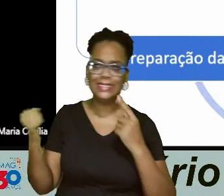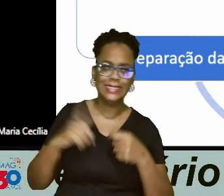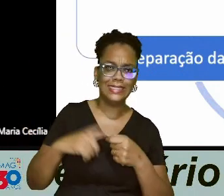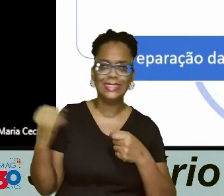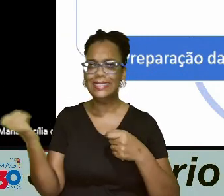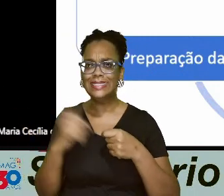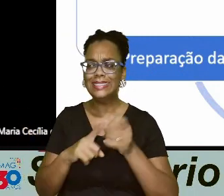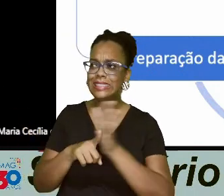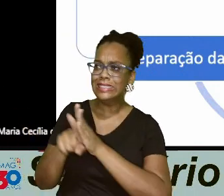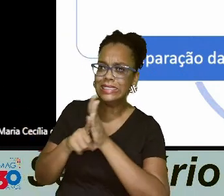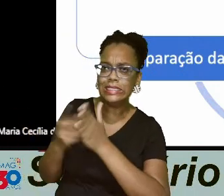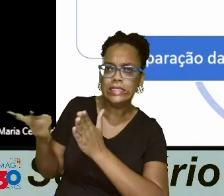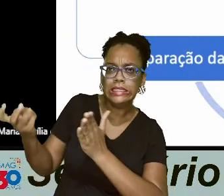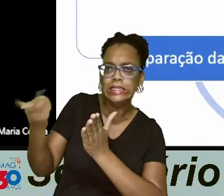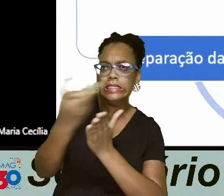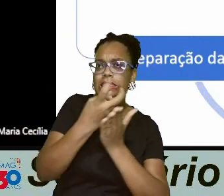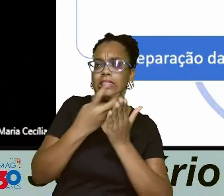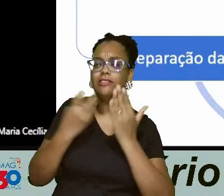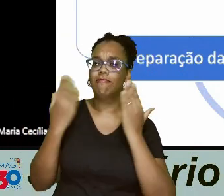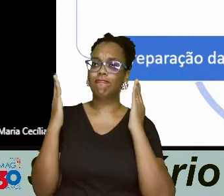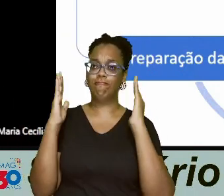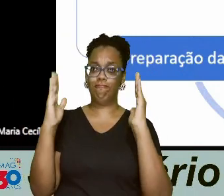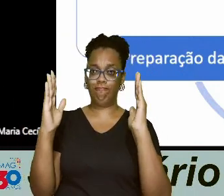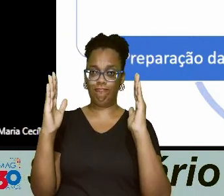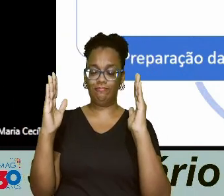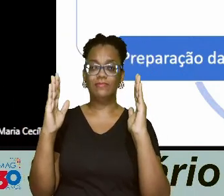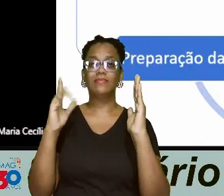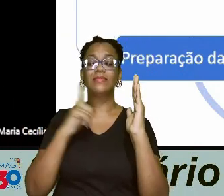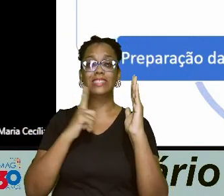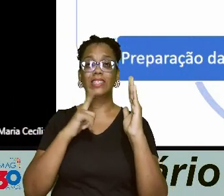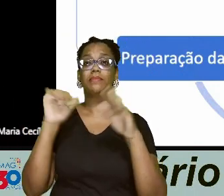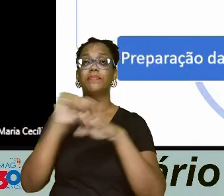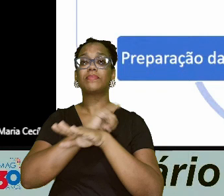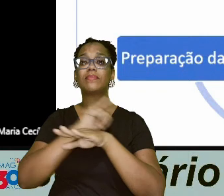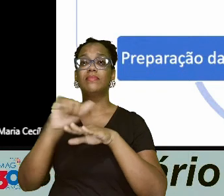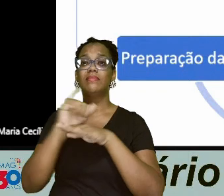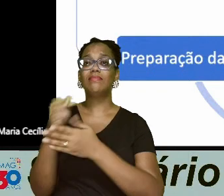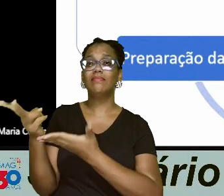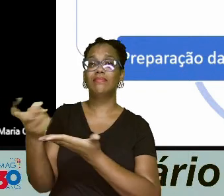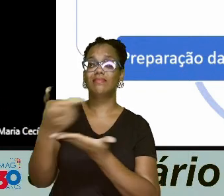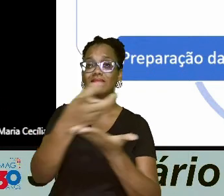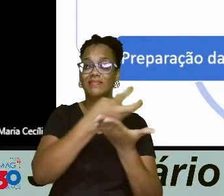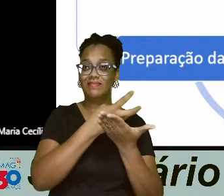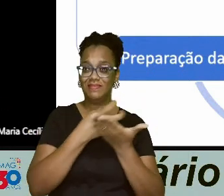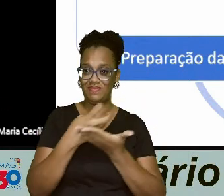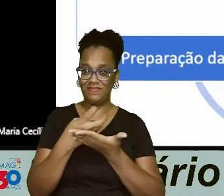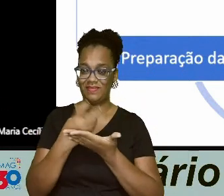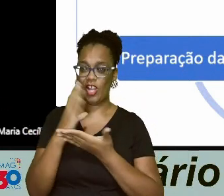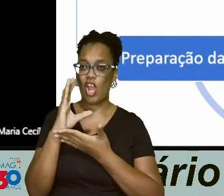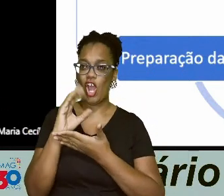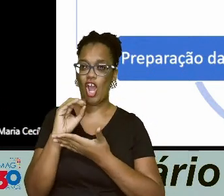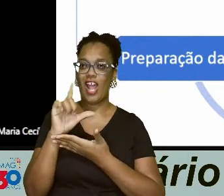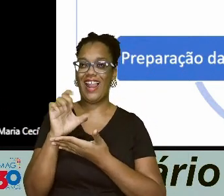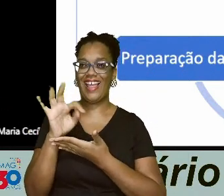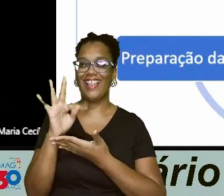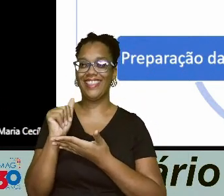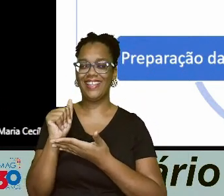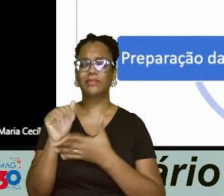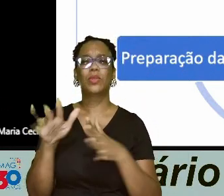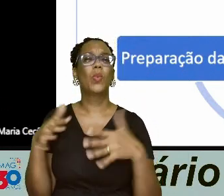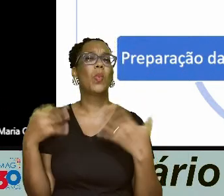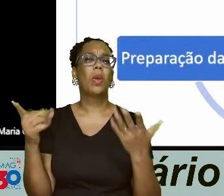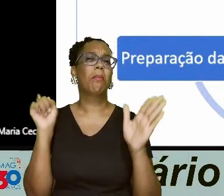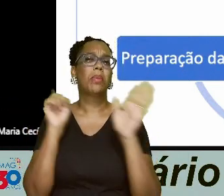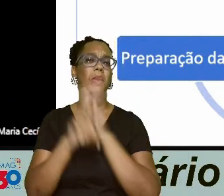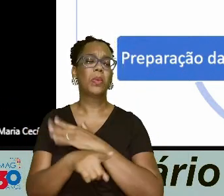exploratórias, definida a amostra, nós definimos os instrumentos de coleta, ou seja, quais seriam as perguntas que nós faríamos